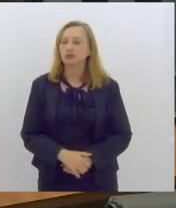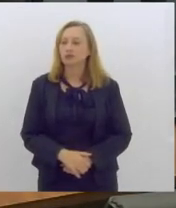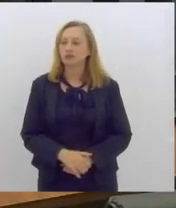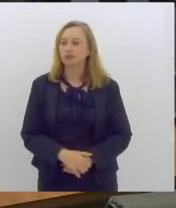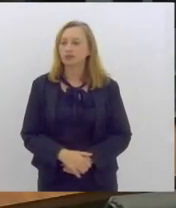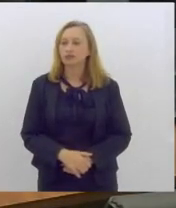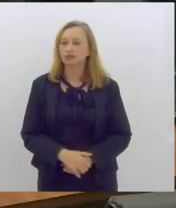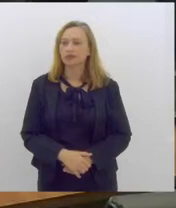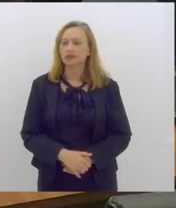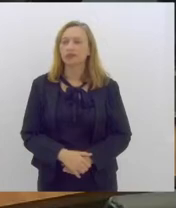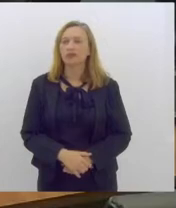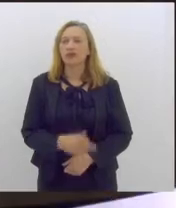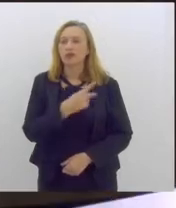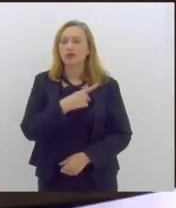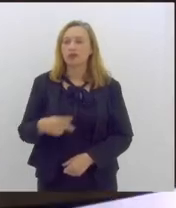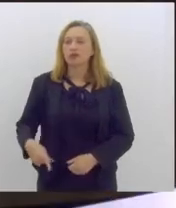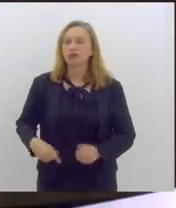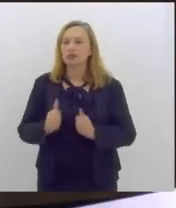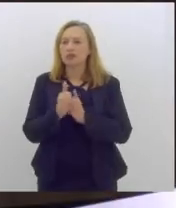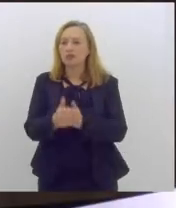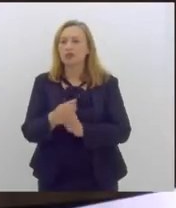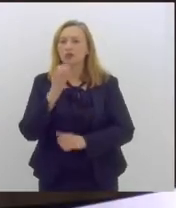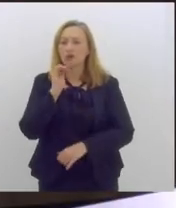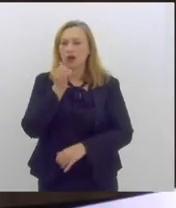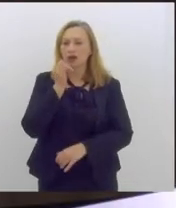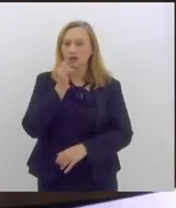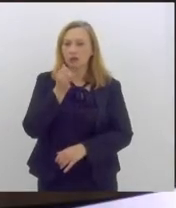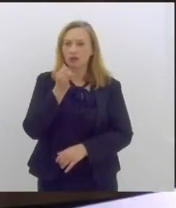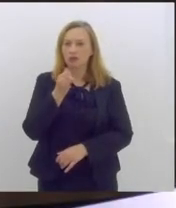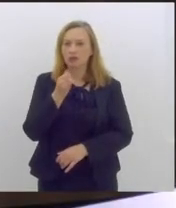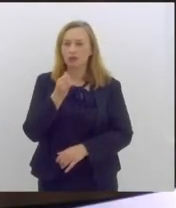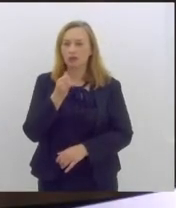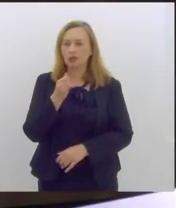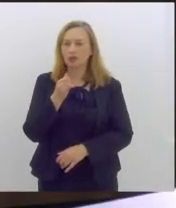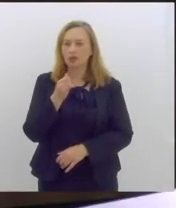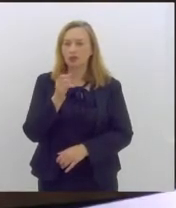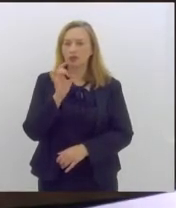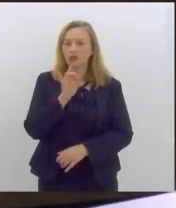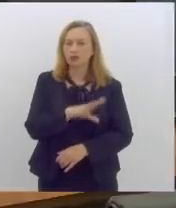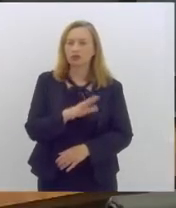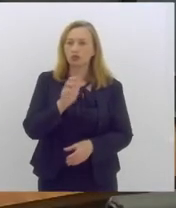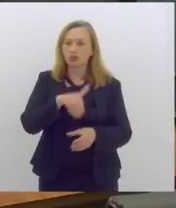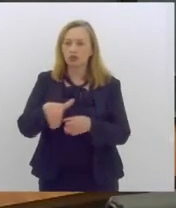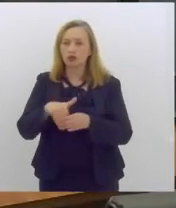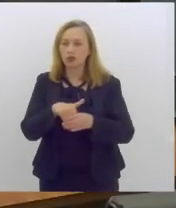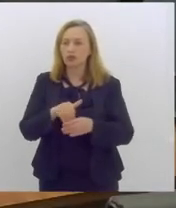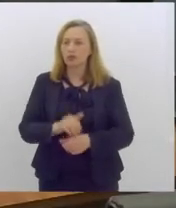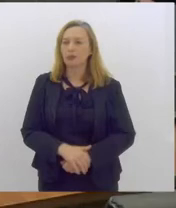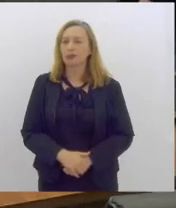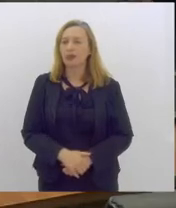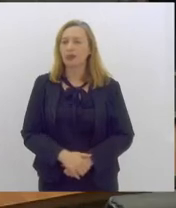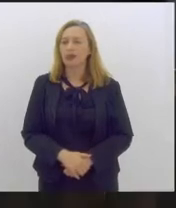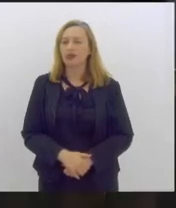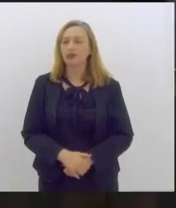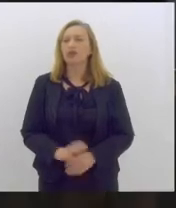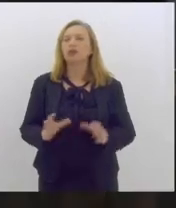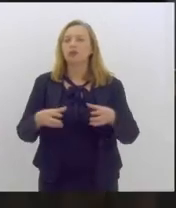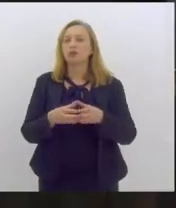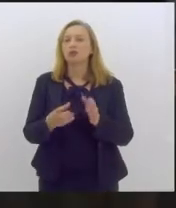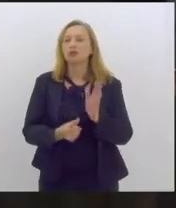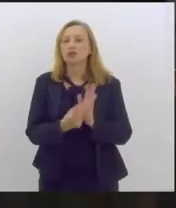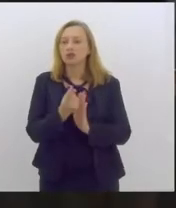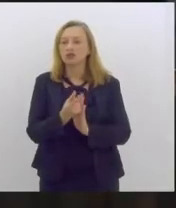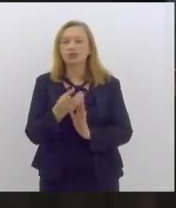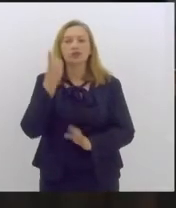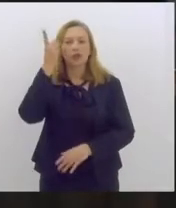o presente sigo o relator com o meu último voto e pela comissão de